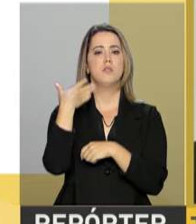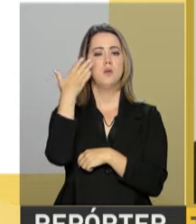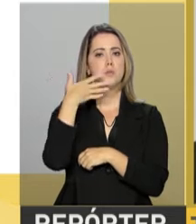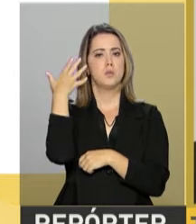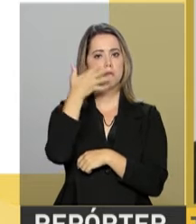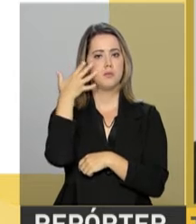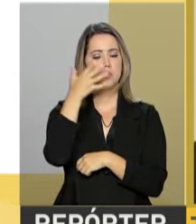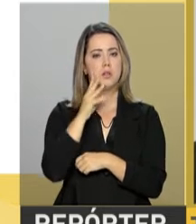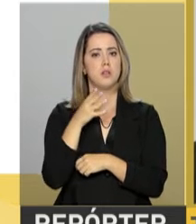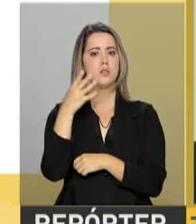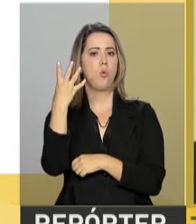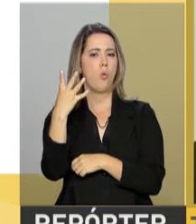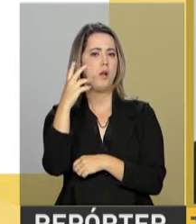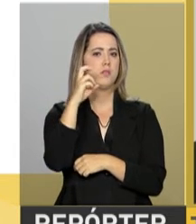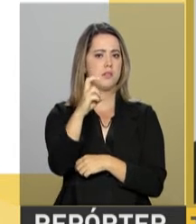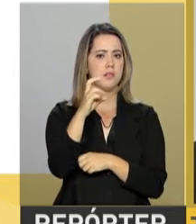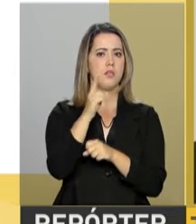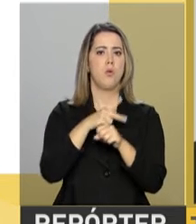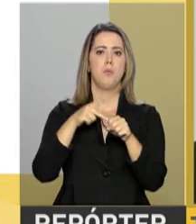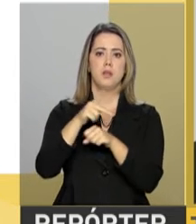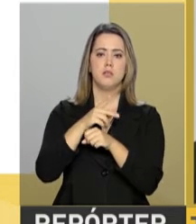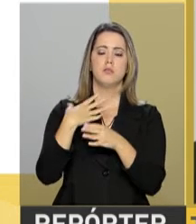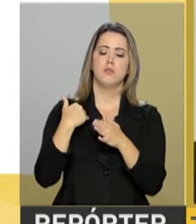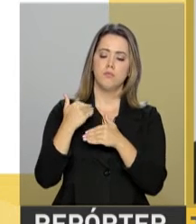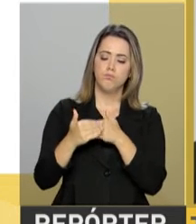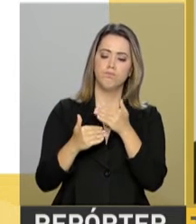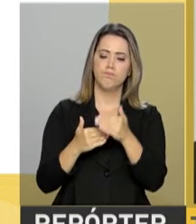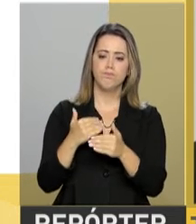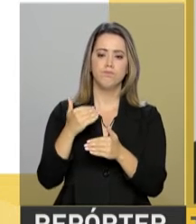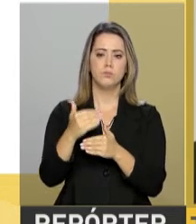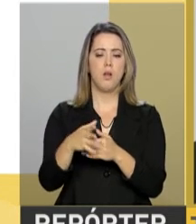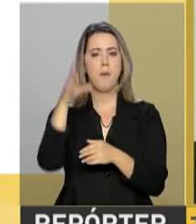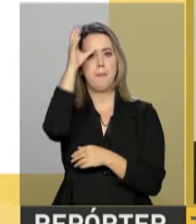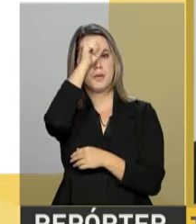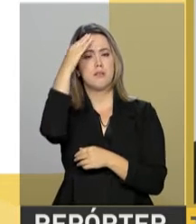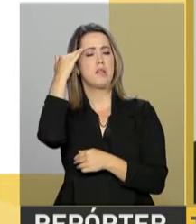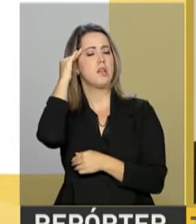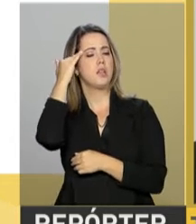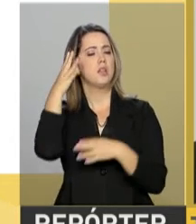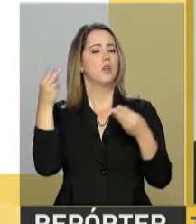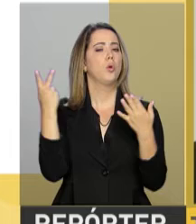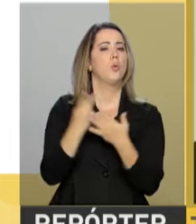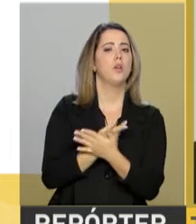45 países vão assistir neste semestre estudando aprendendo compreendendo